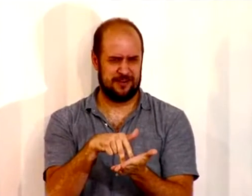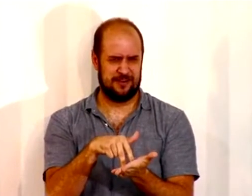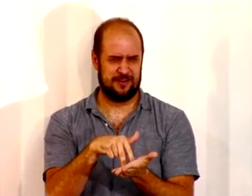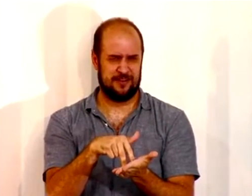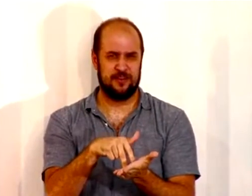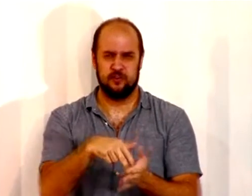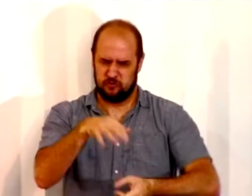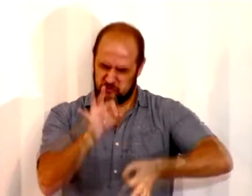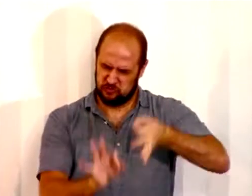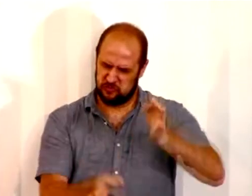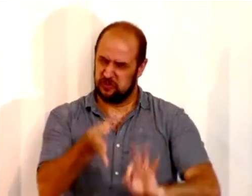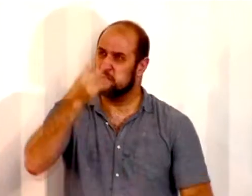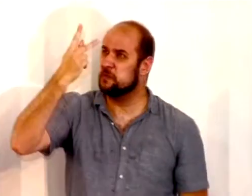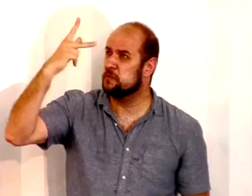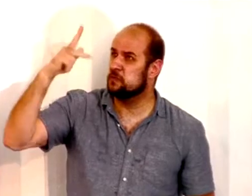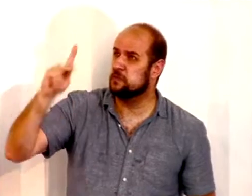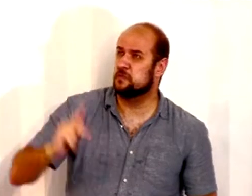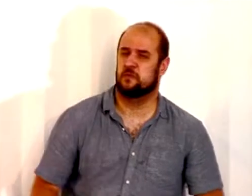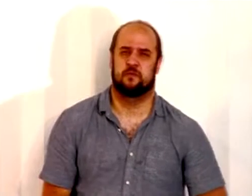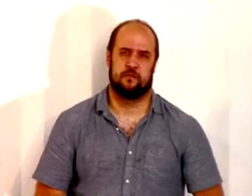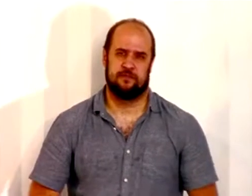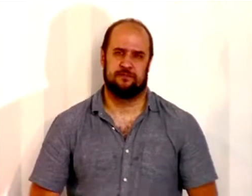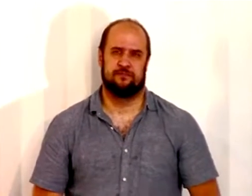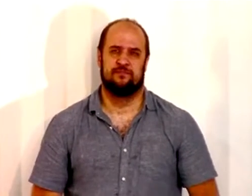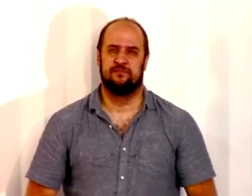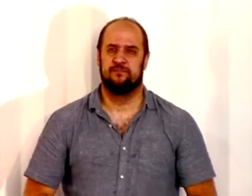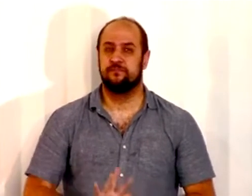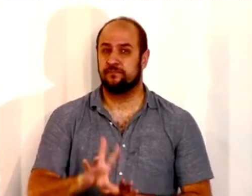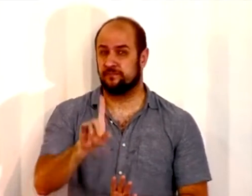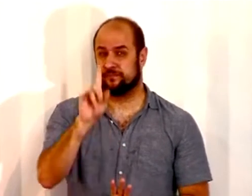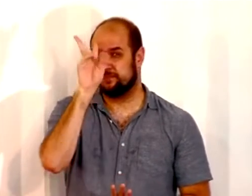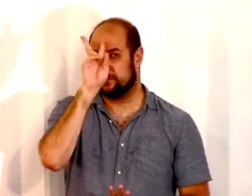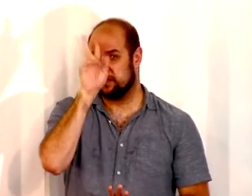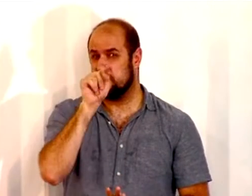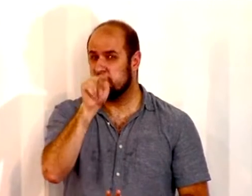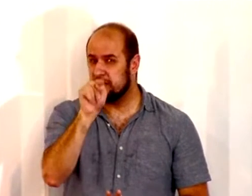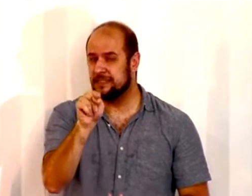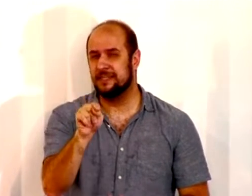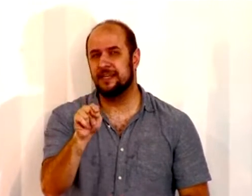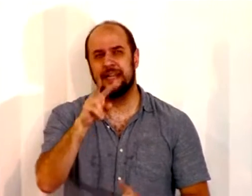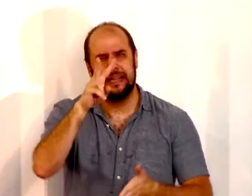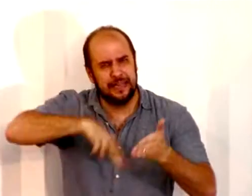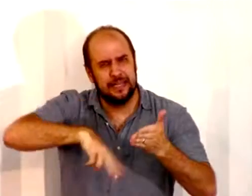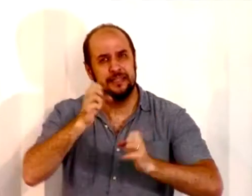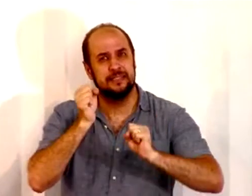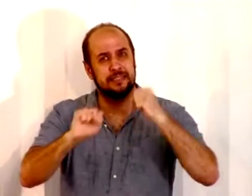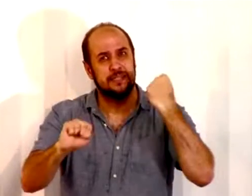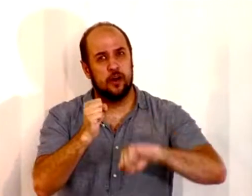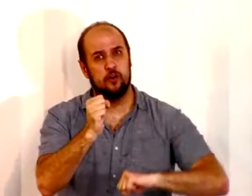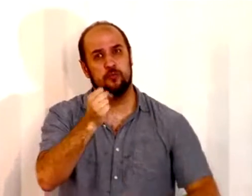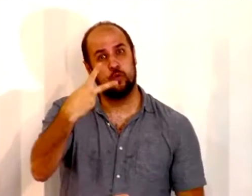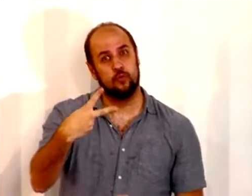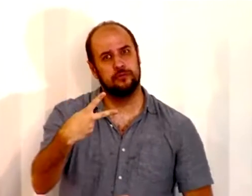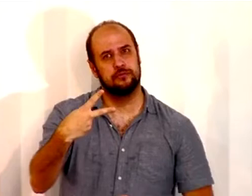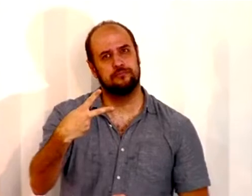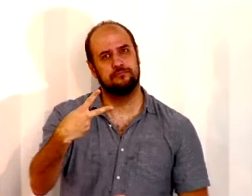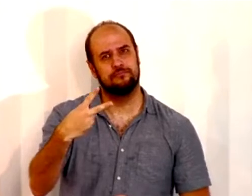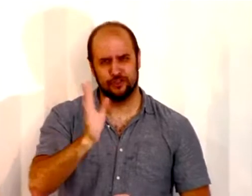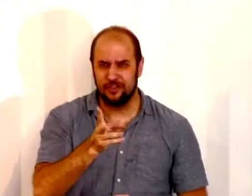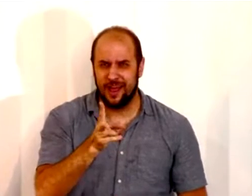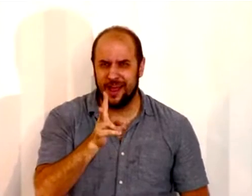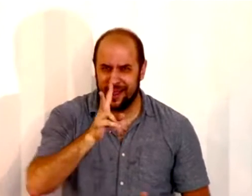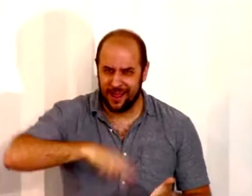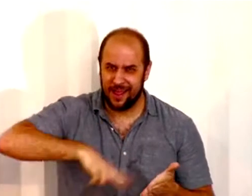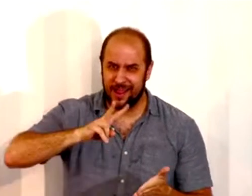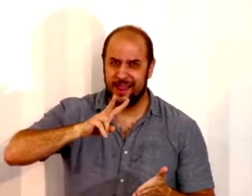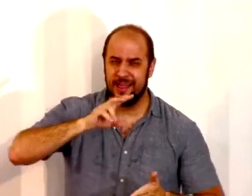mediante o juízo e a justiça. Não lerei agora, mas quero fazer um convite a você: leia o Salmo 2. Já leram esse